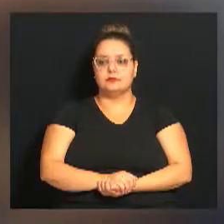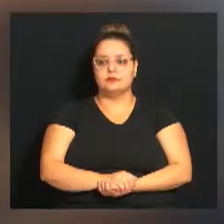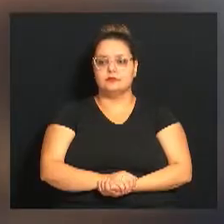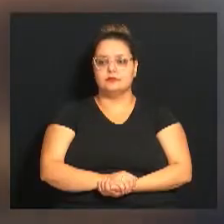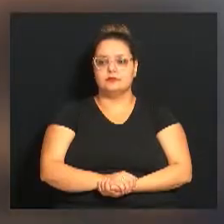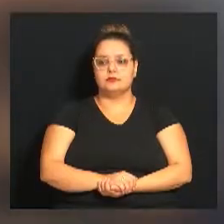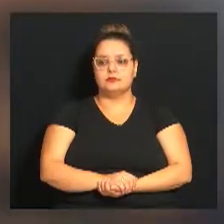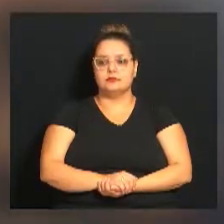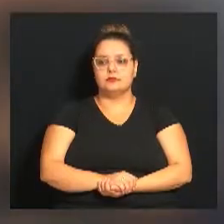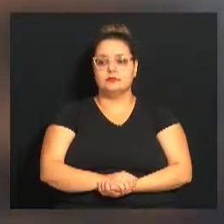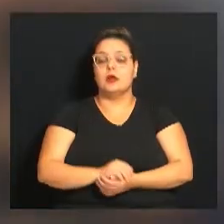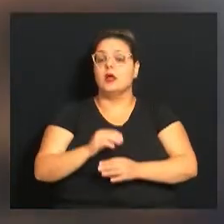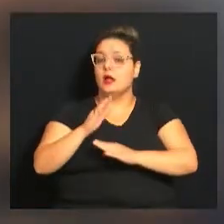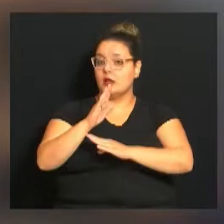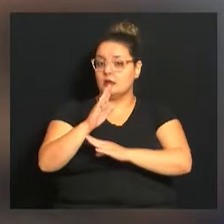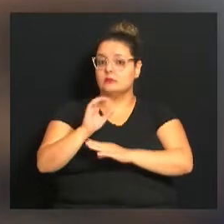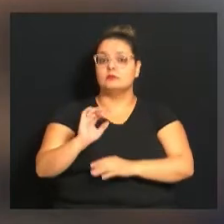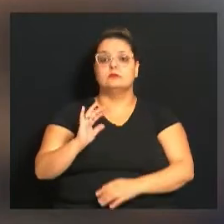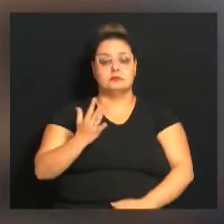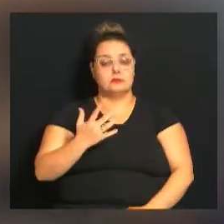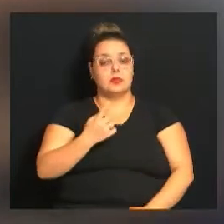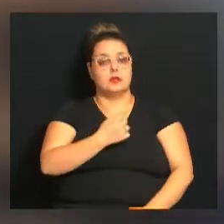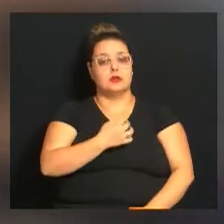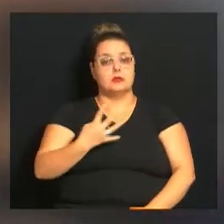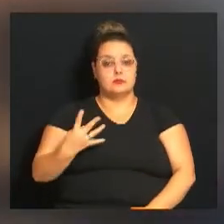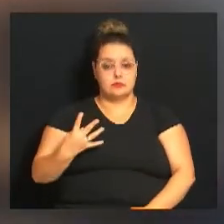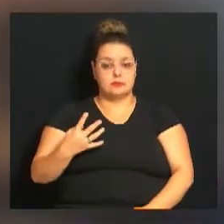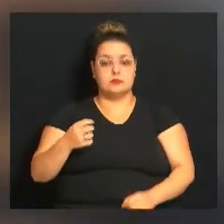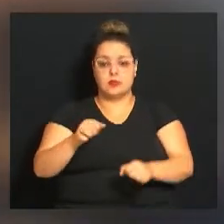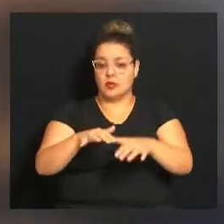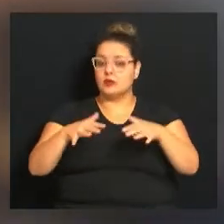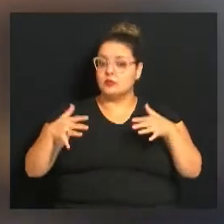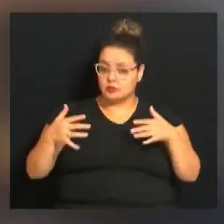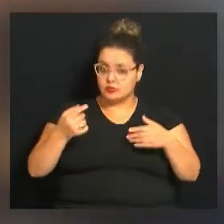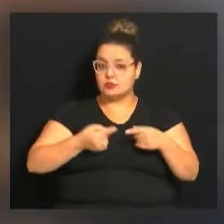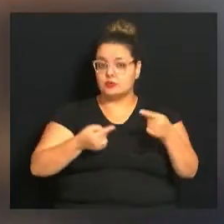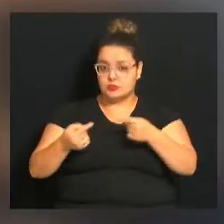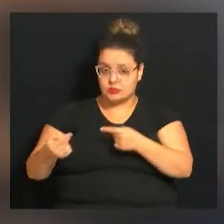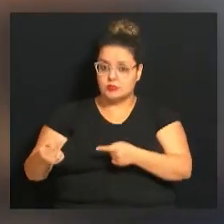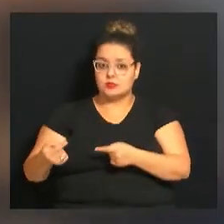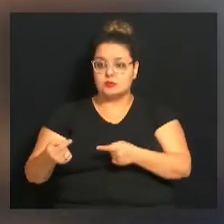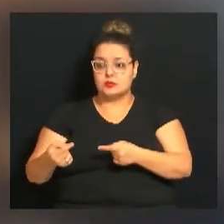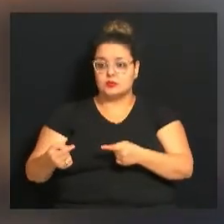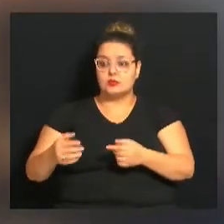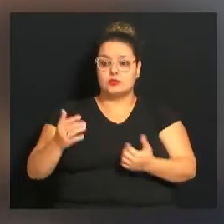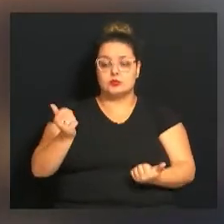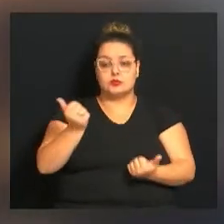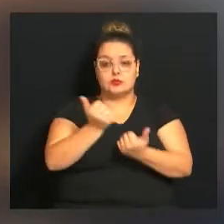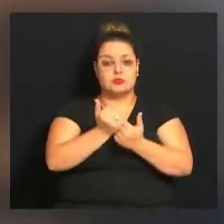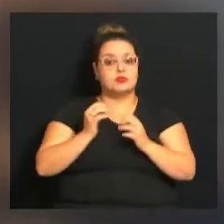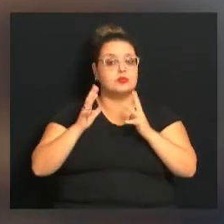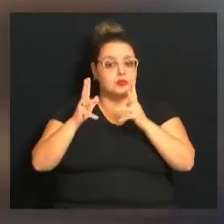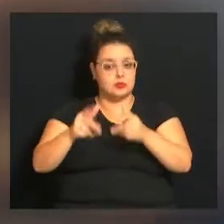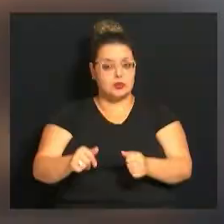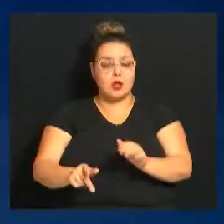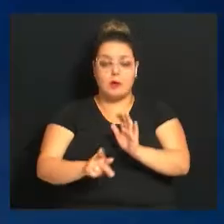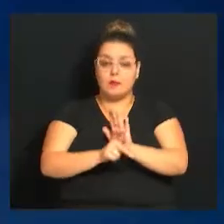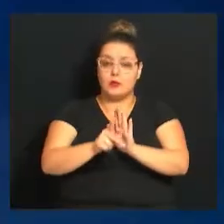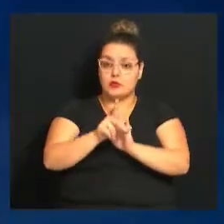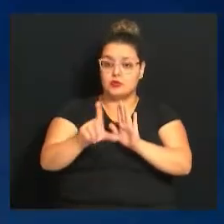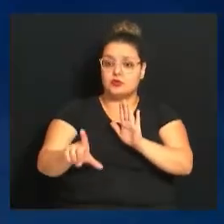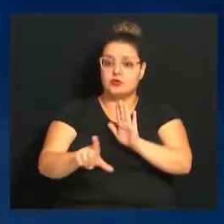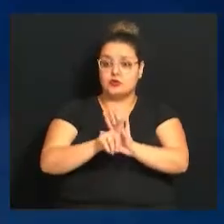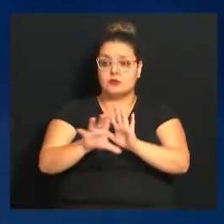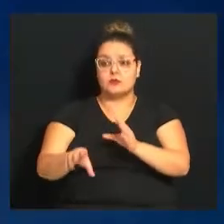A Câmara realizou a 14ª audiência pública que debateu o substitutivo total ao projeto de lei complementar